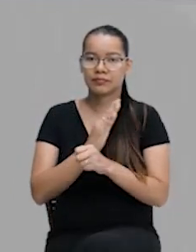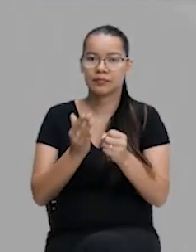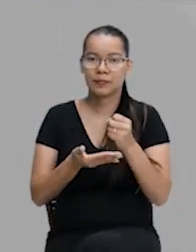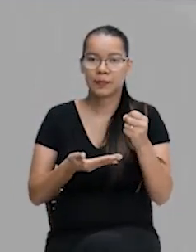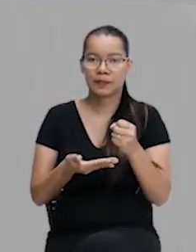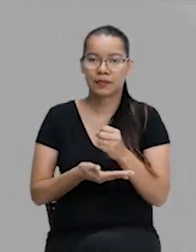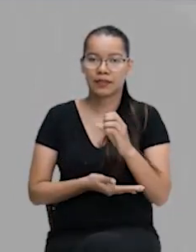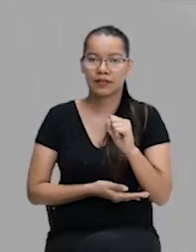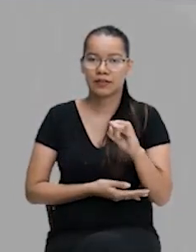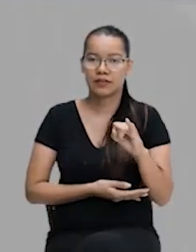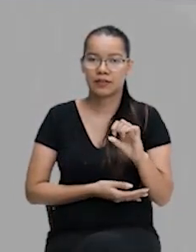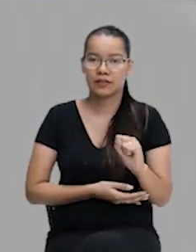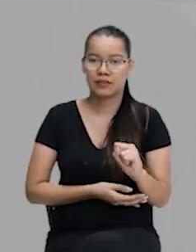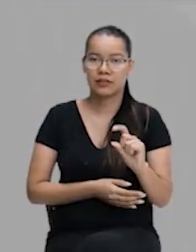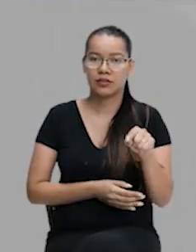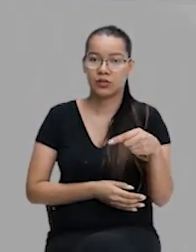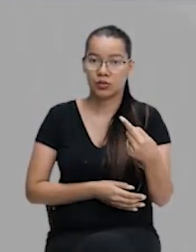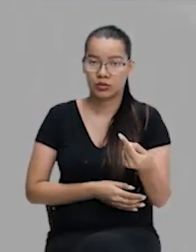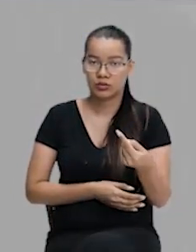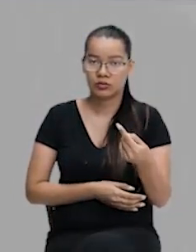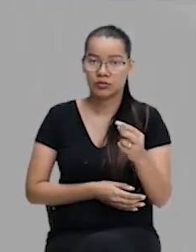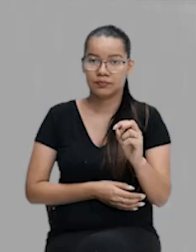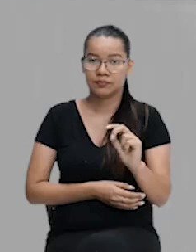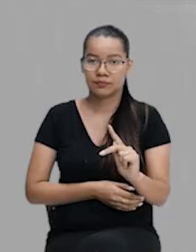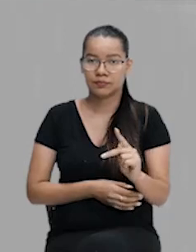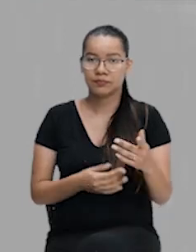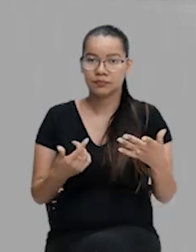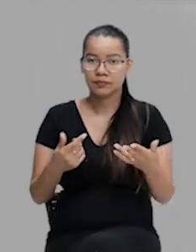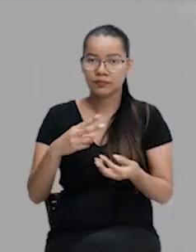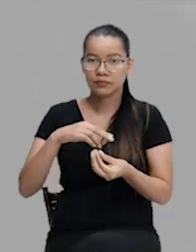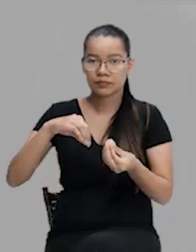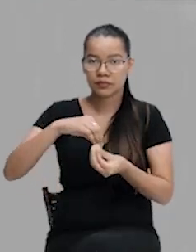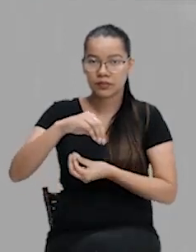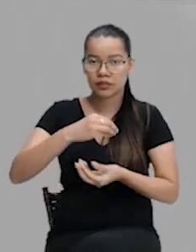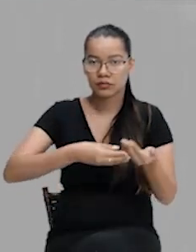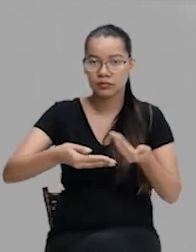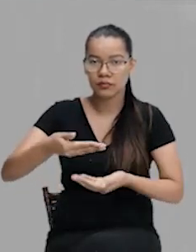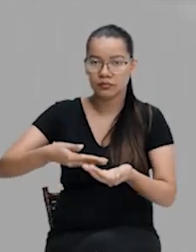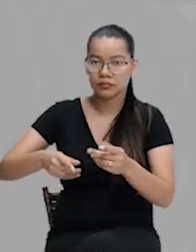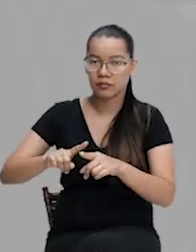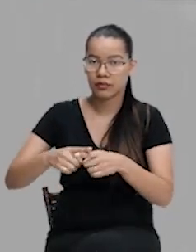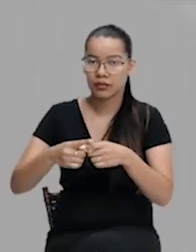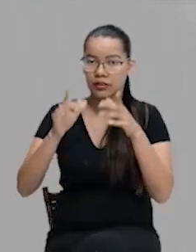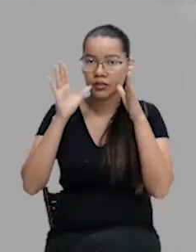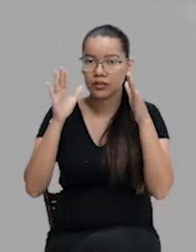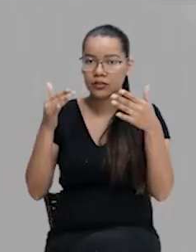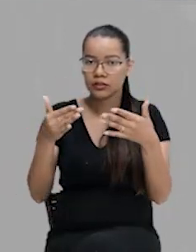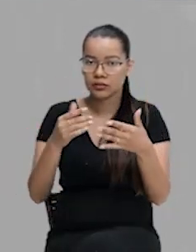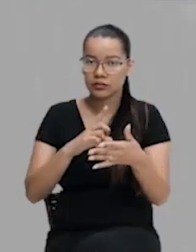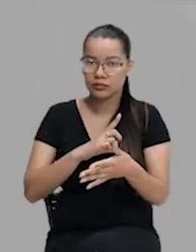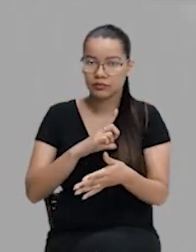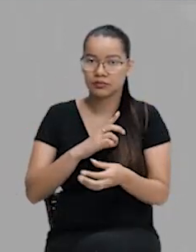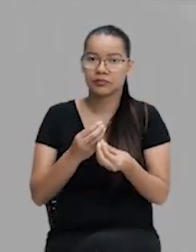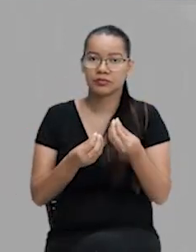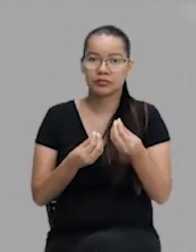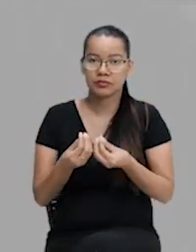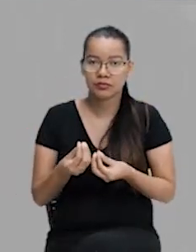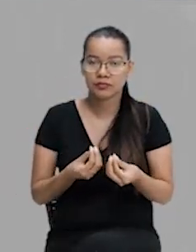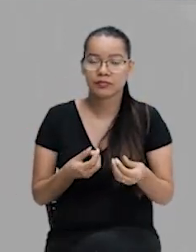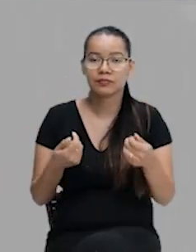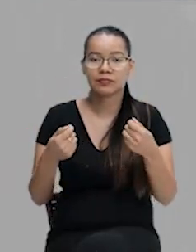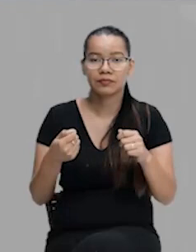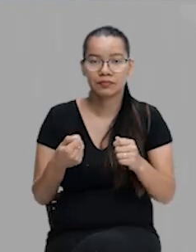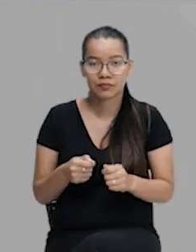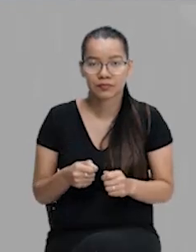óxidos. Bom, essas substâncias elas vão interagir, mas preste atenção, existem condições que precisam